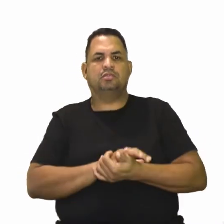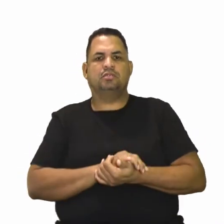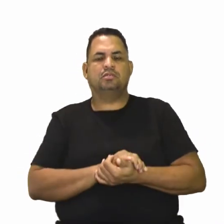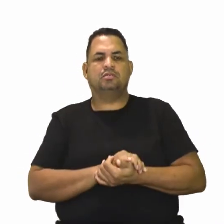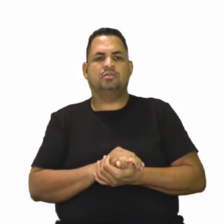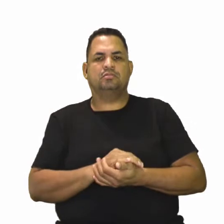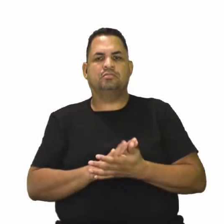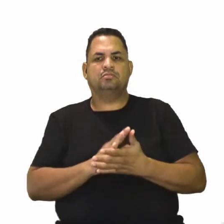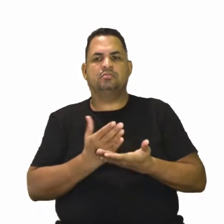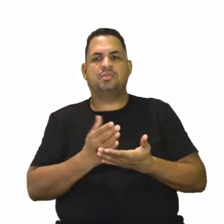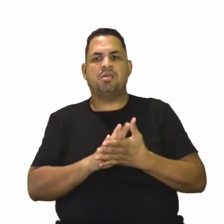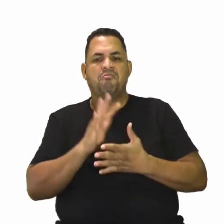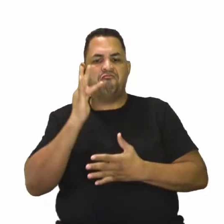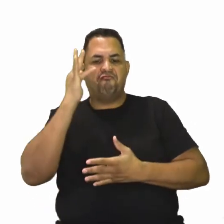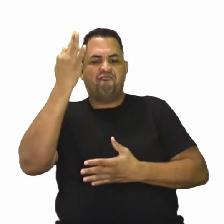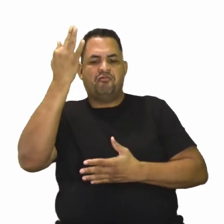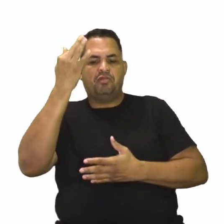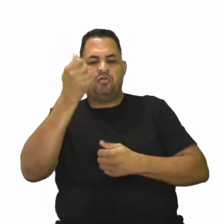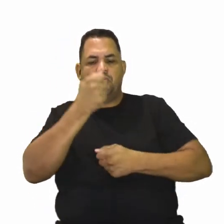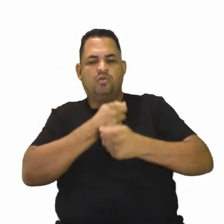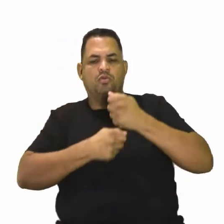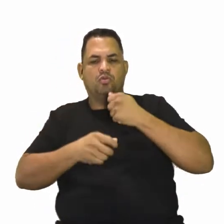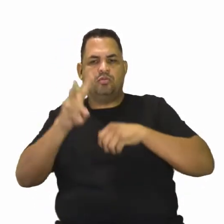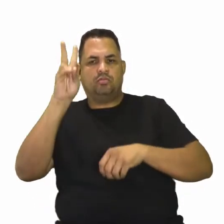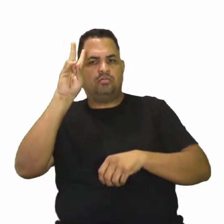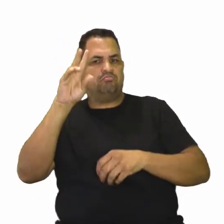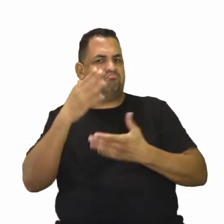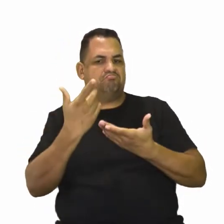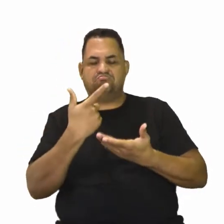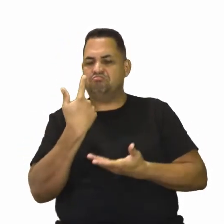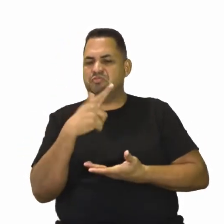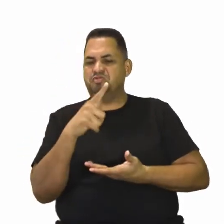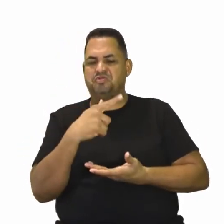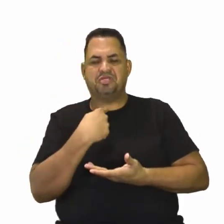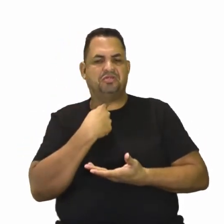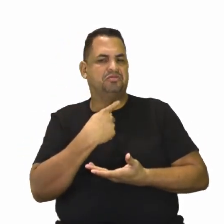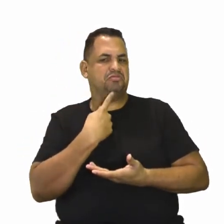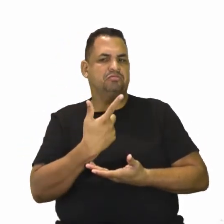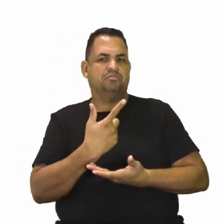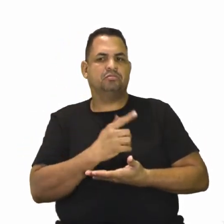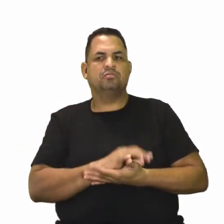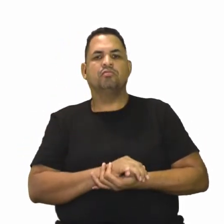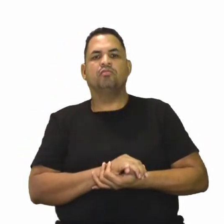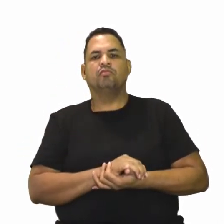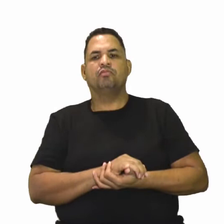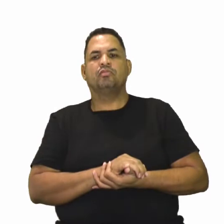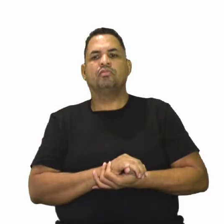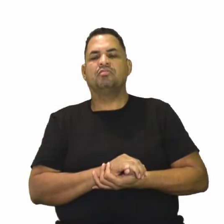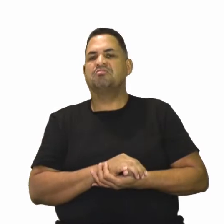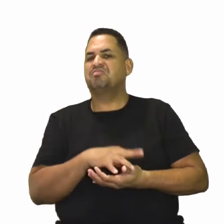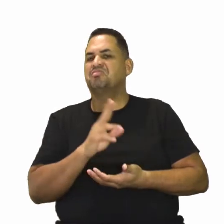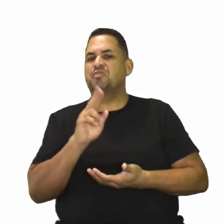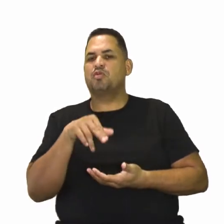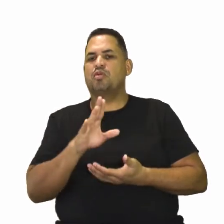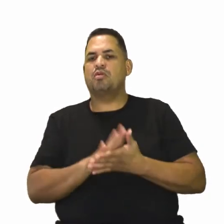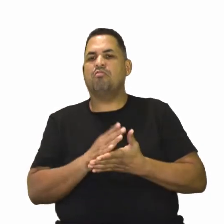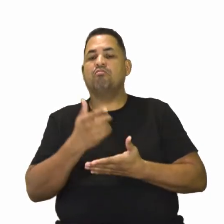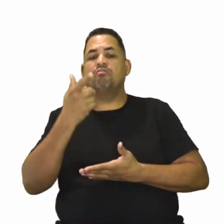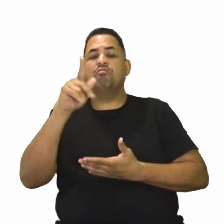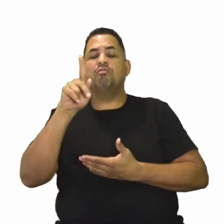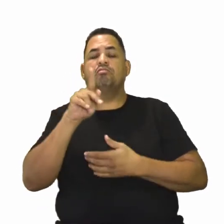é o maior fenômeno econômico da história, não tem dúvida, é o maior fenômeno econômico da história. Nenhum outro país